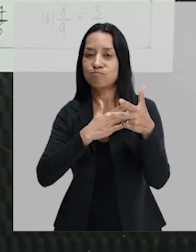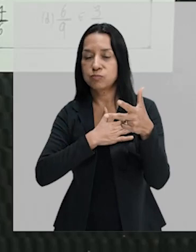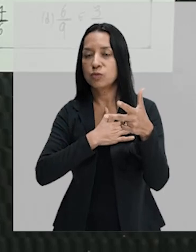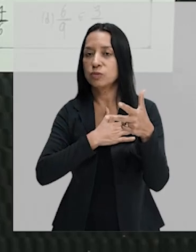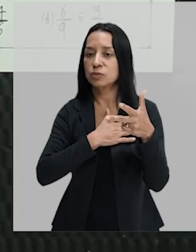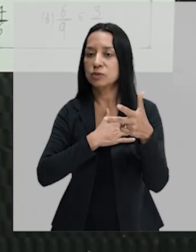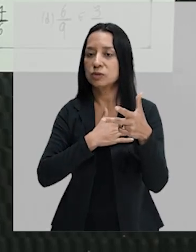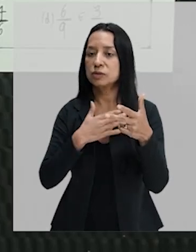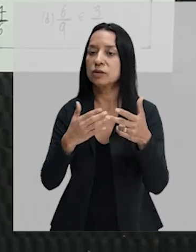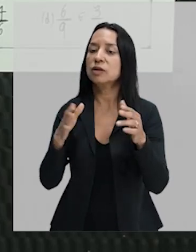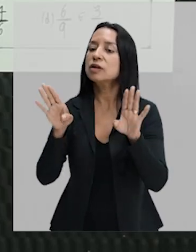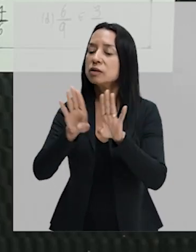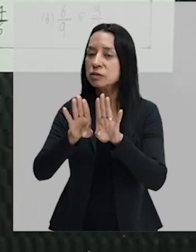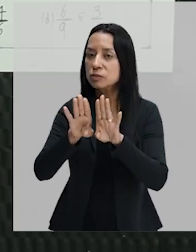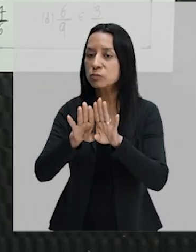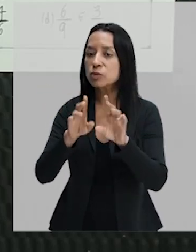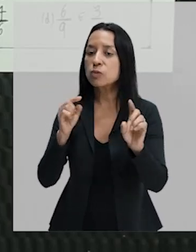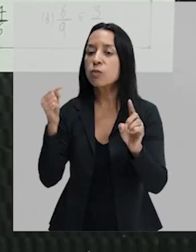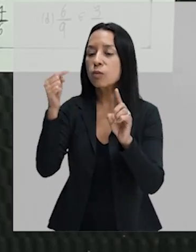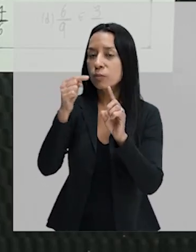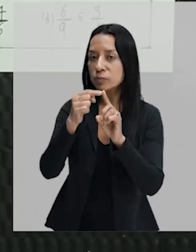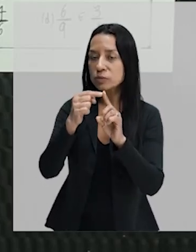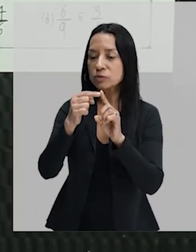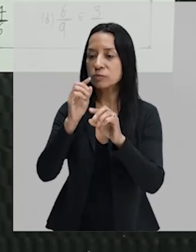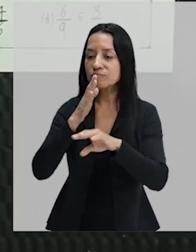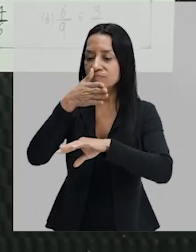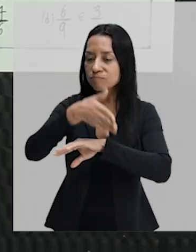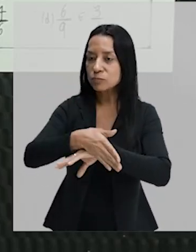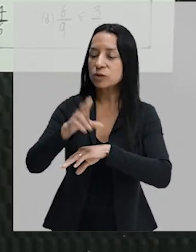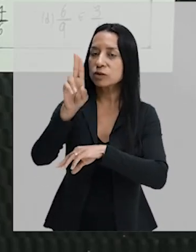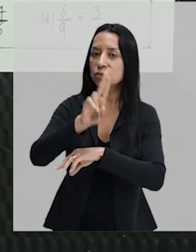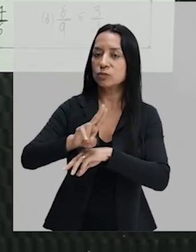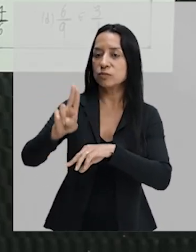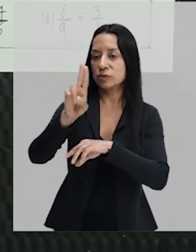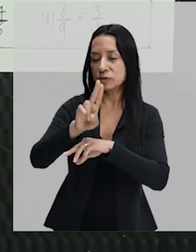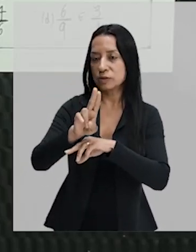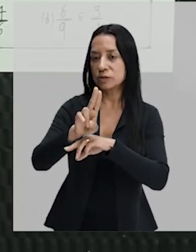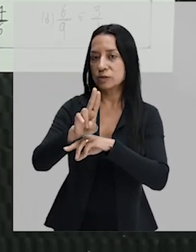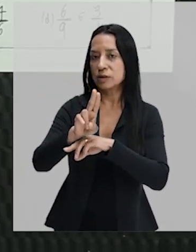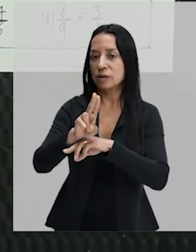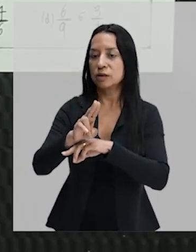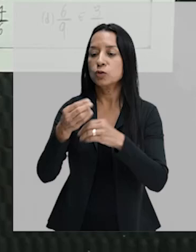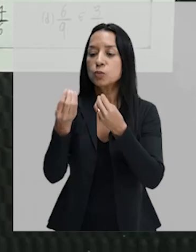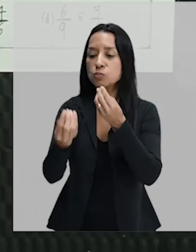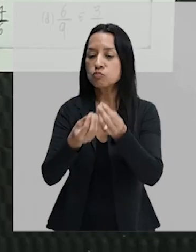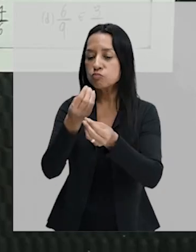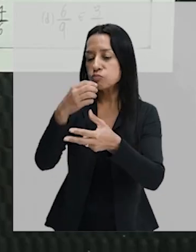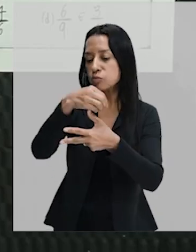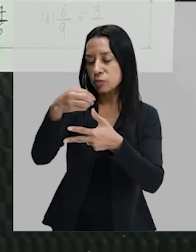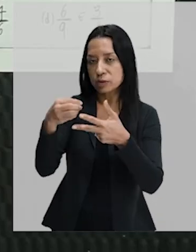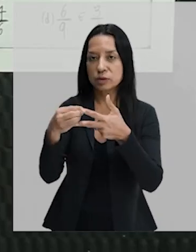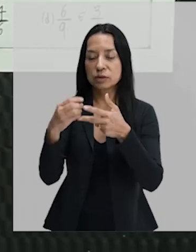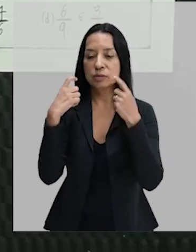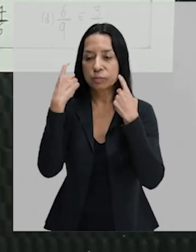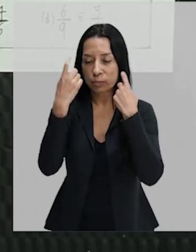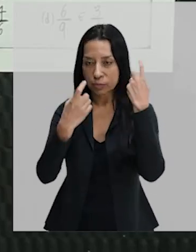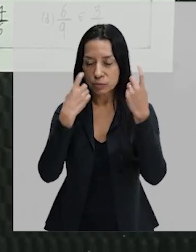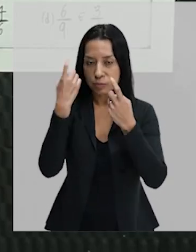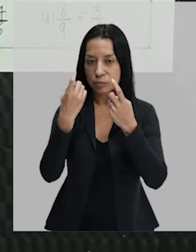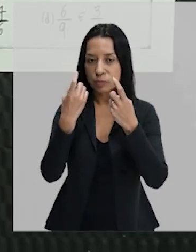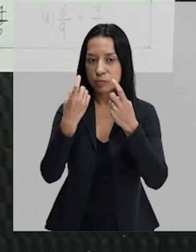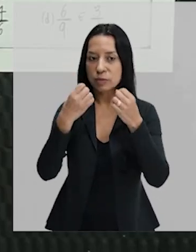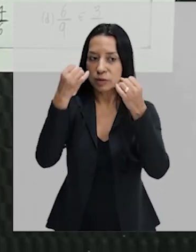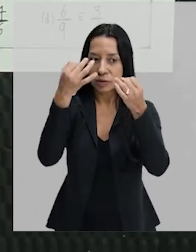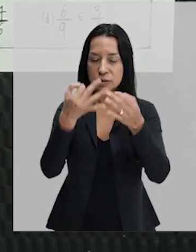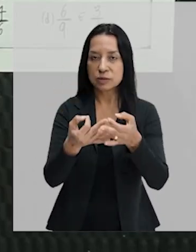objetivo de vocês também de vida, entrar na universidade, por vir o Enem, então a gente se preocupa com isso e traz assuntos aqui que